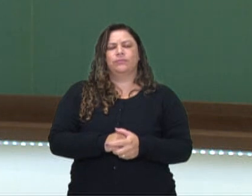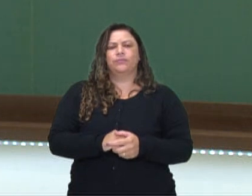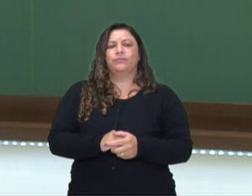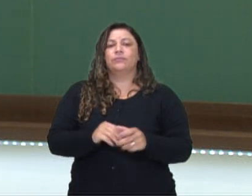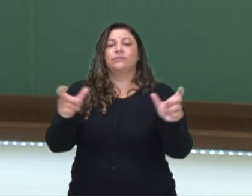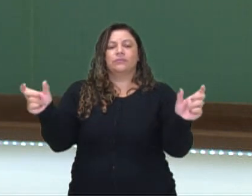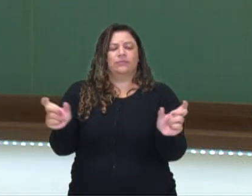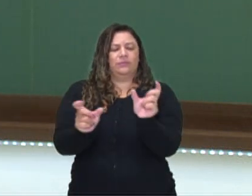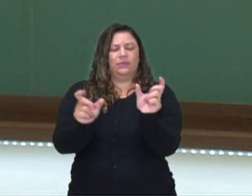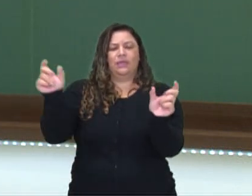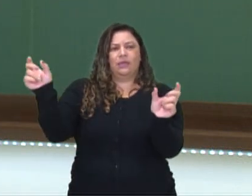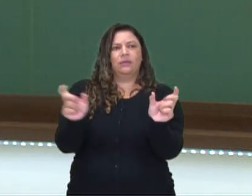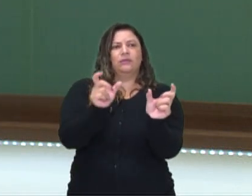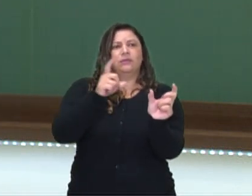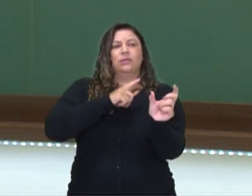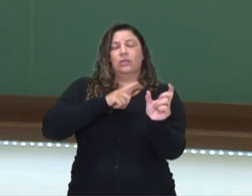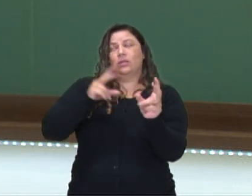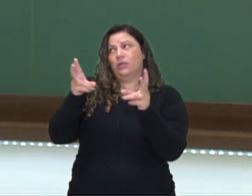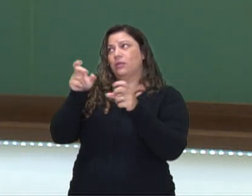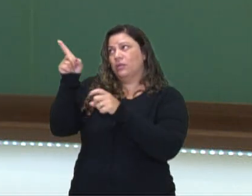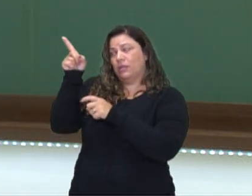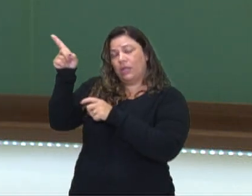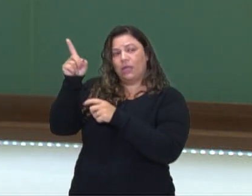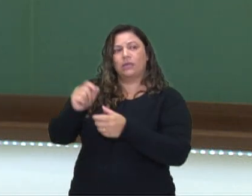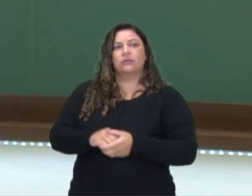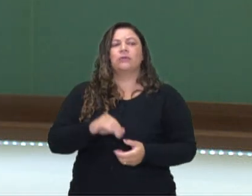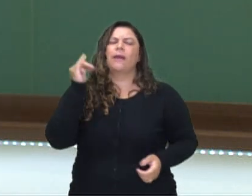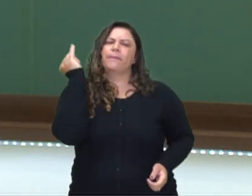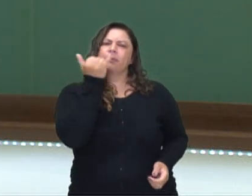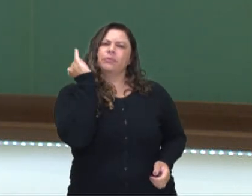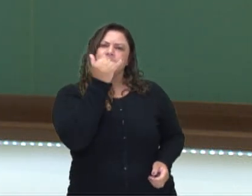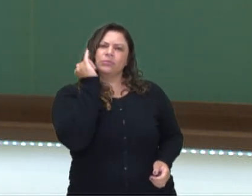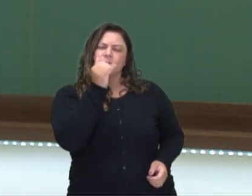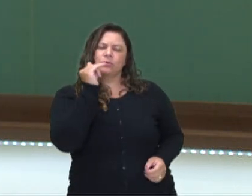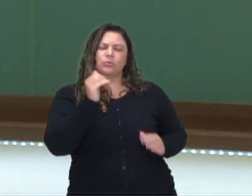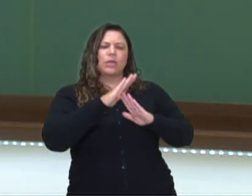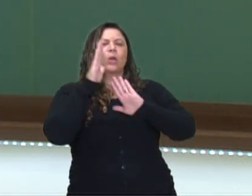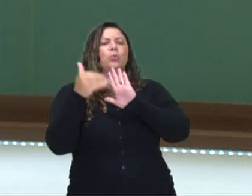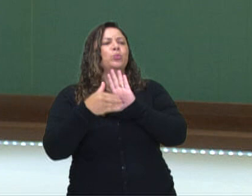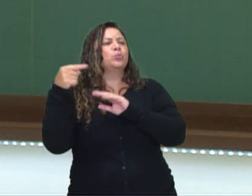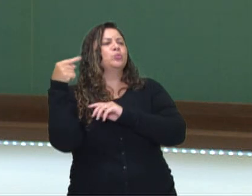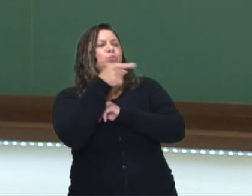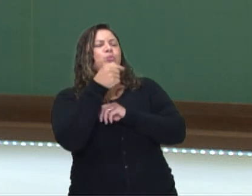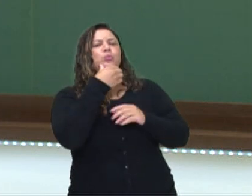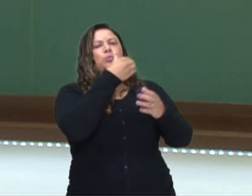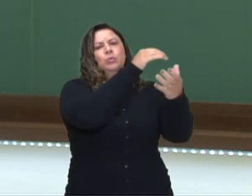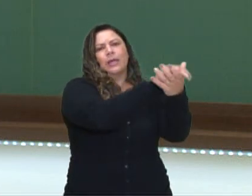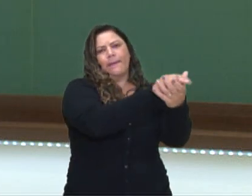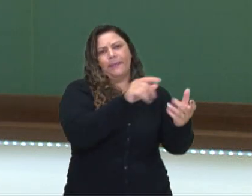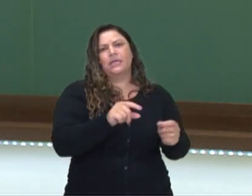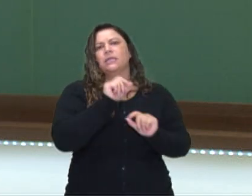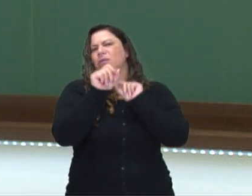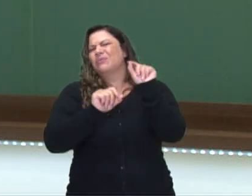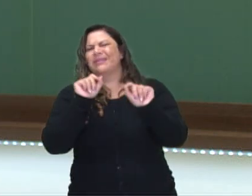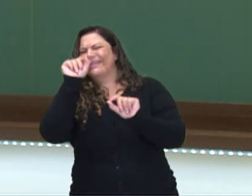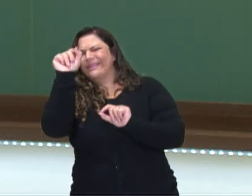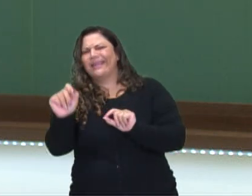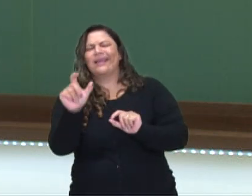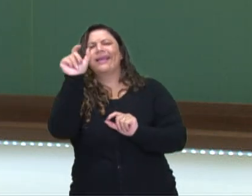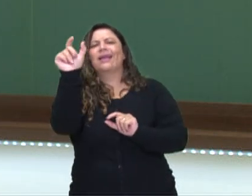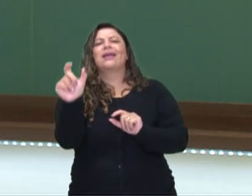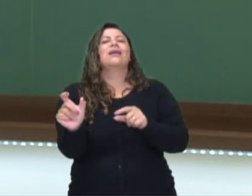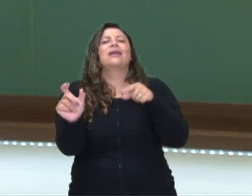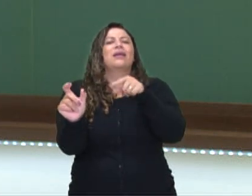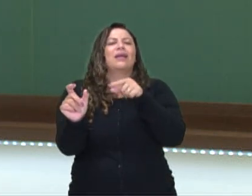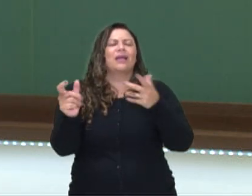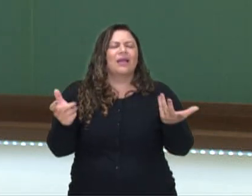direto e indireto, que é o que temos aqui, contaram tudo ao marido. Quem contaram? Não temos um sujeito indeterminado. Contaram